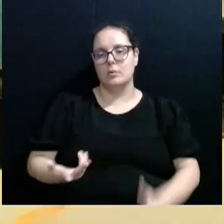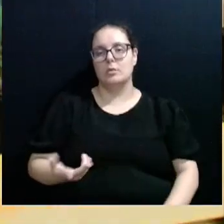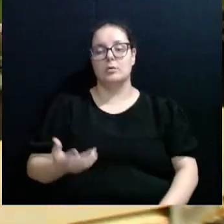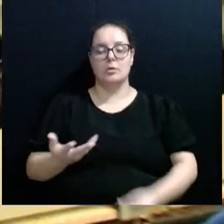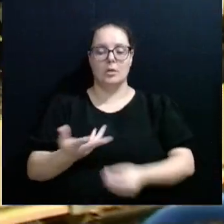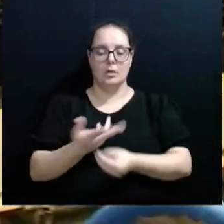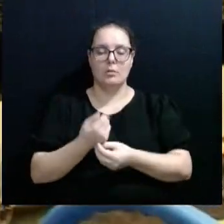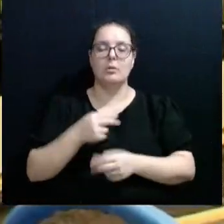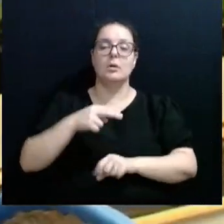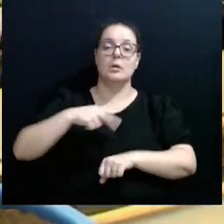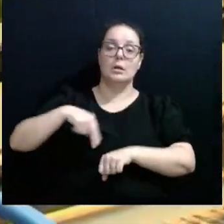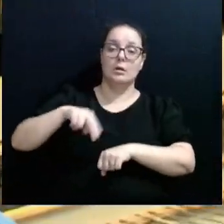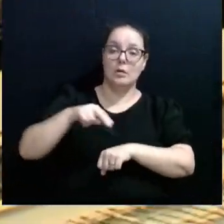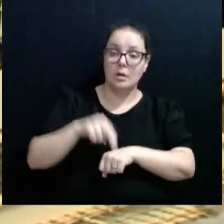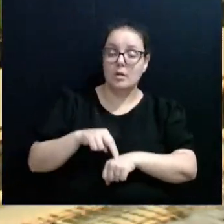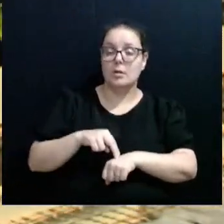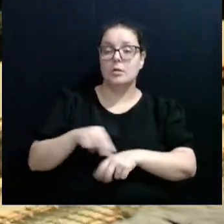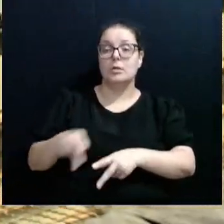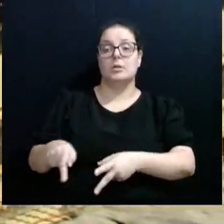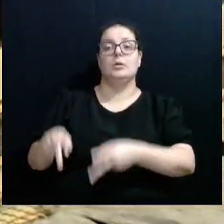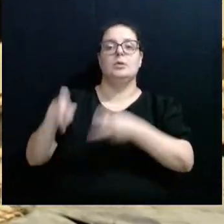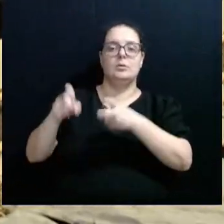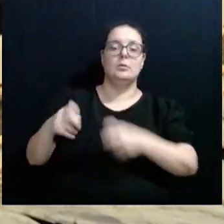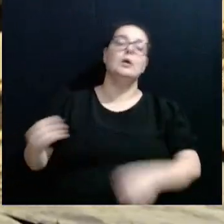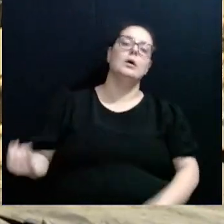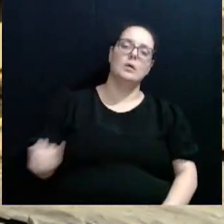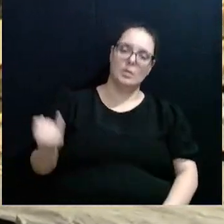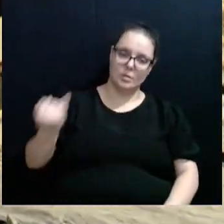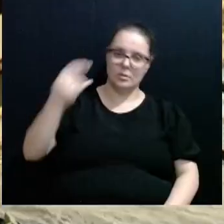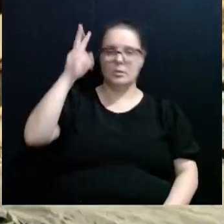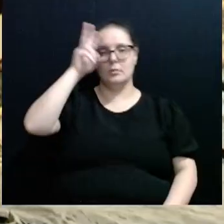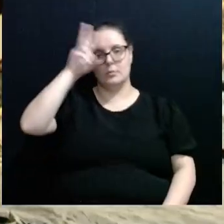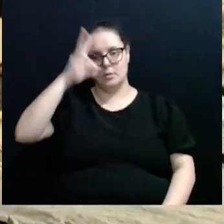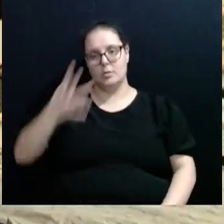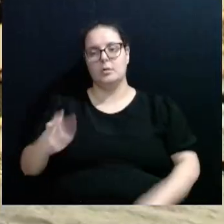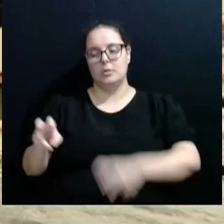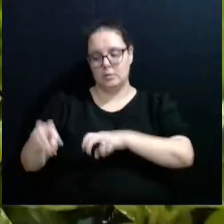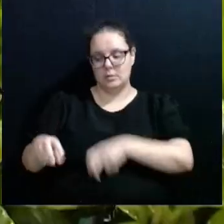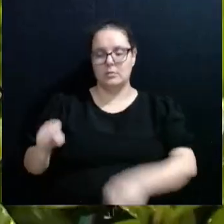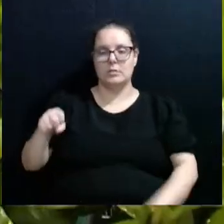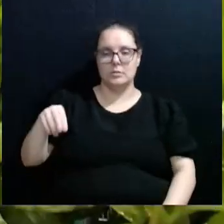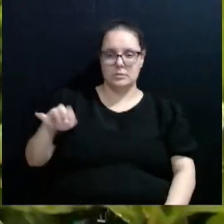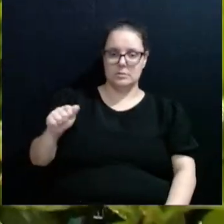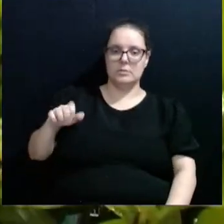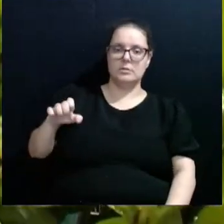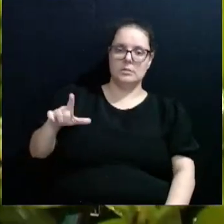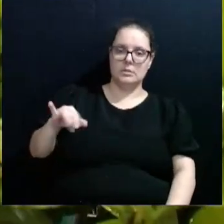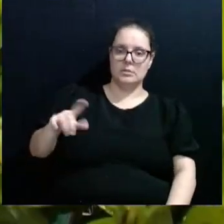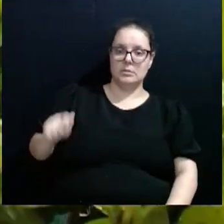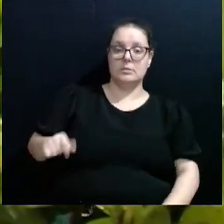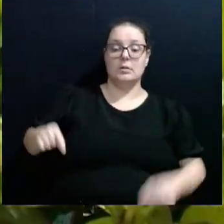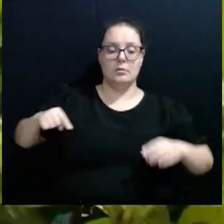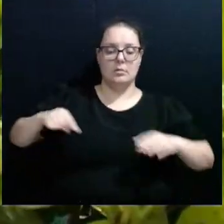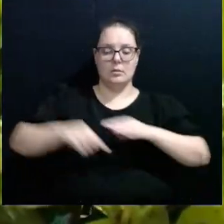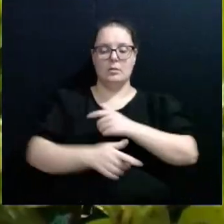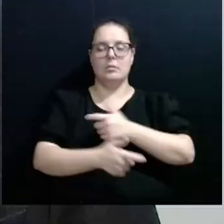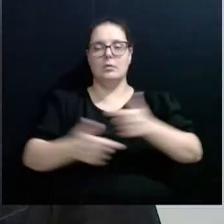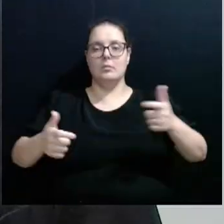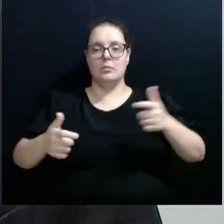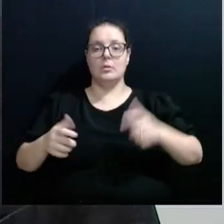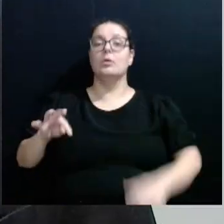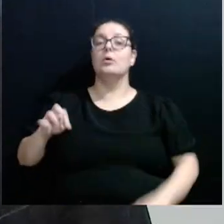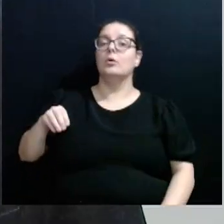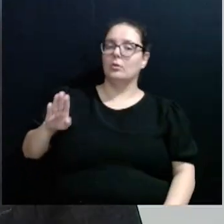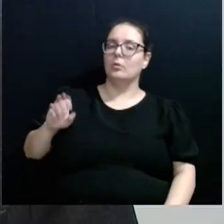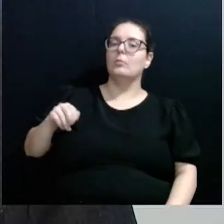Nacional, que reconheceu a relevância histórica da Fazenda Santa Elisa e avançou no processo de tombamento do local.